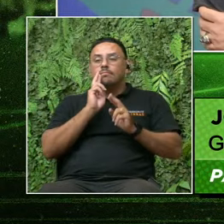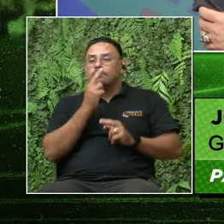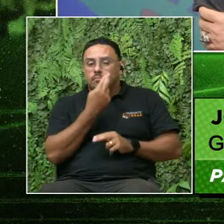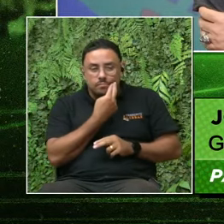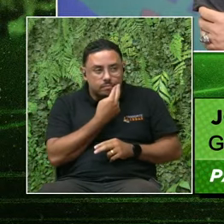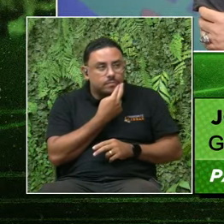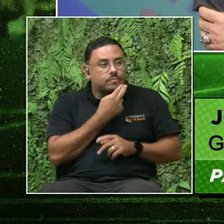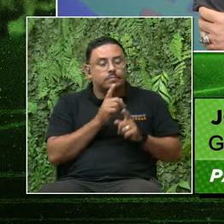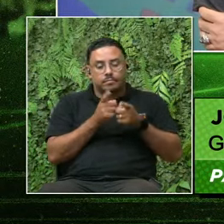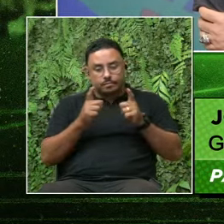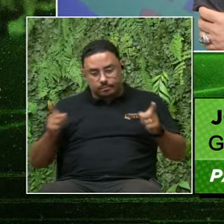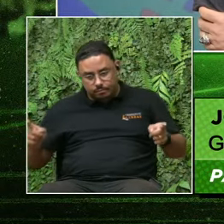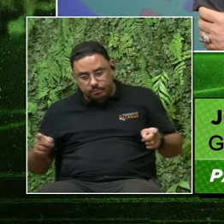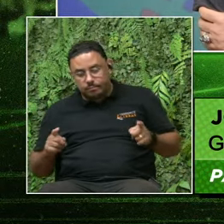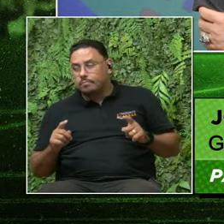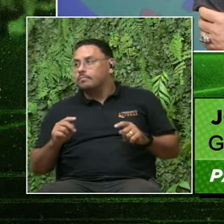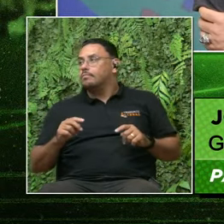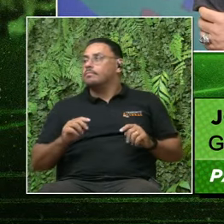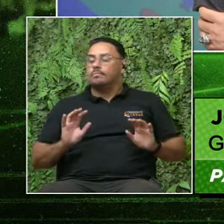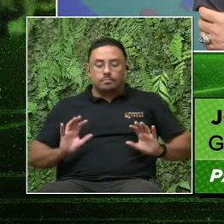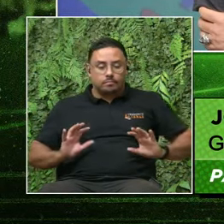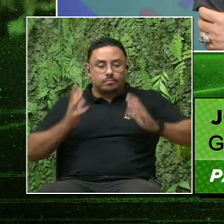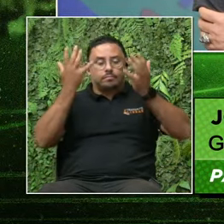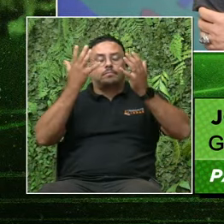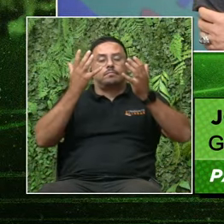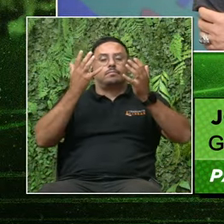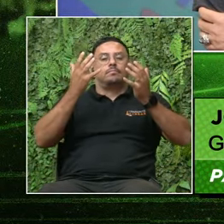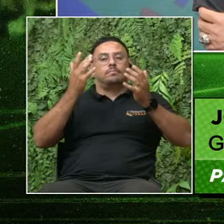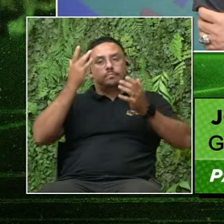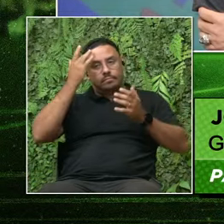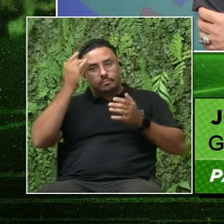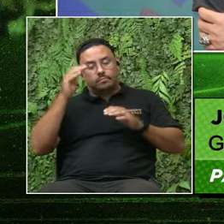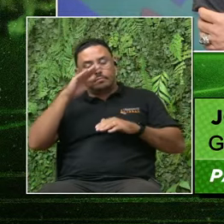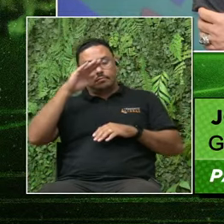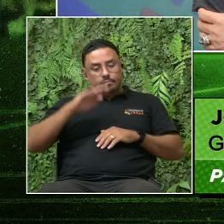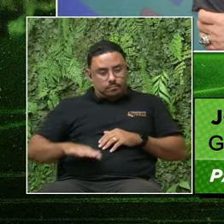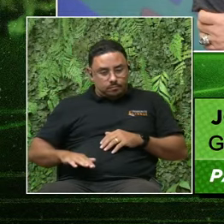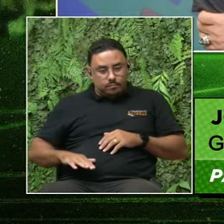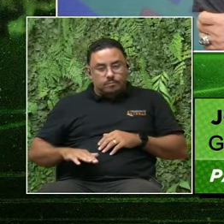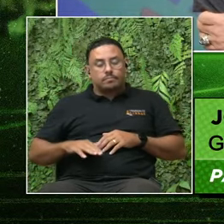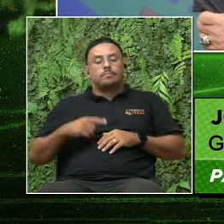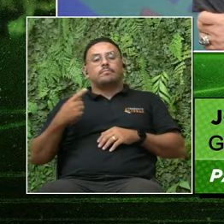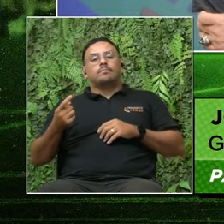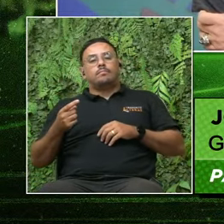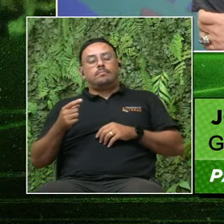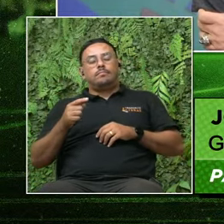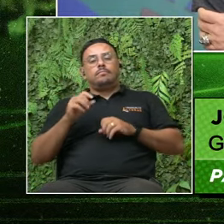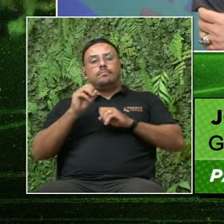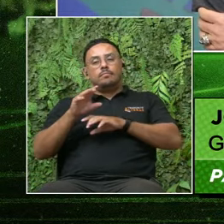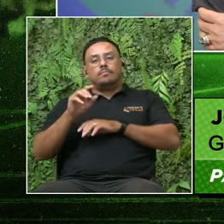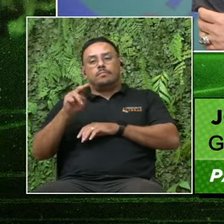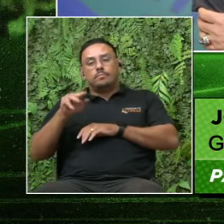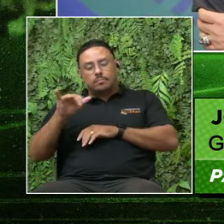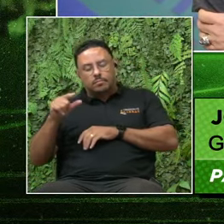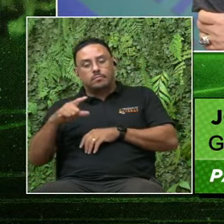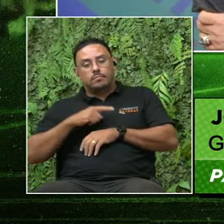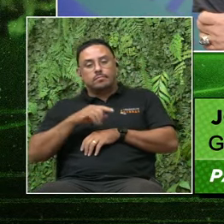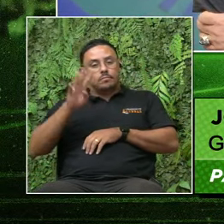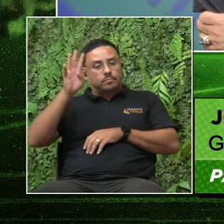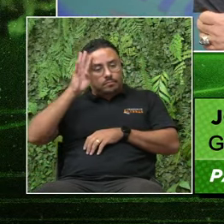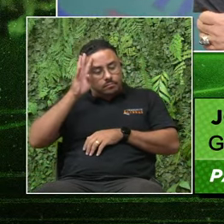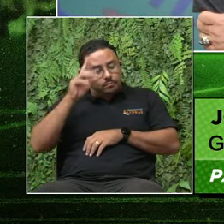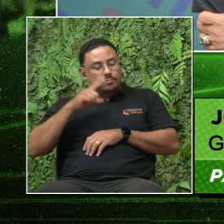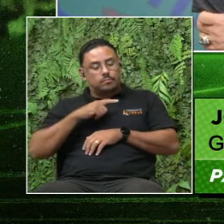Churrascaria para comemoração do título representação já amanhã à tarde como bem disse o Gabriel milito na quarta-feira